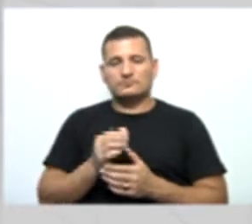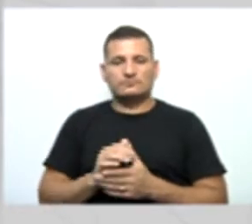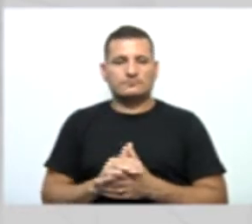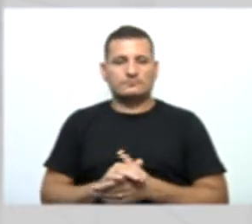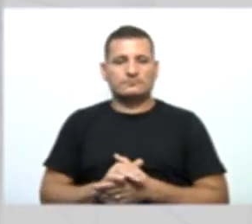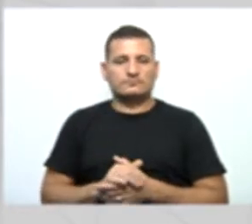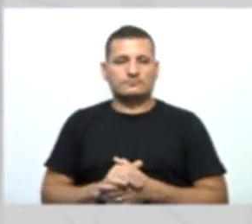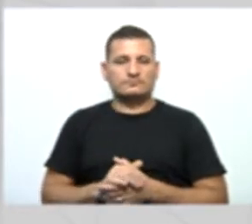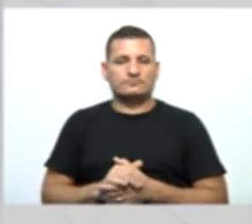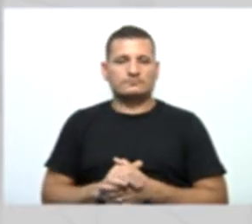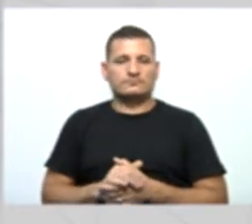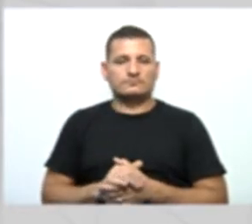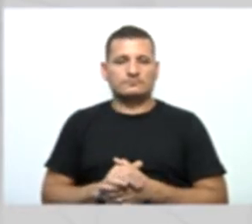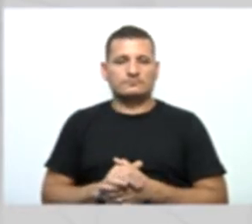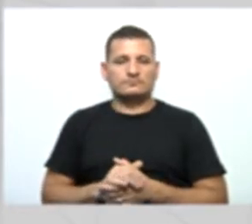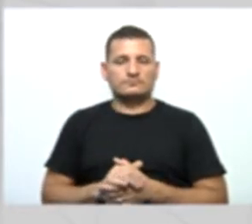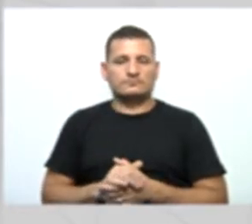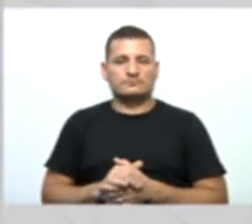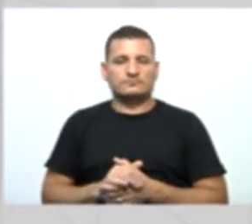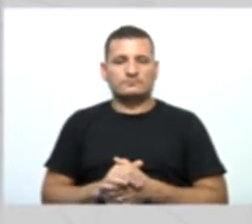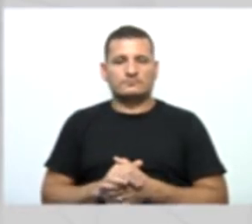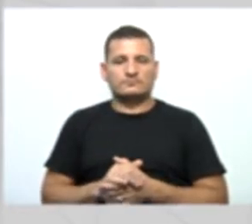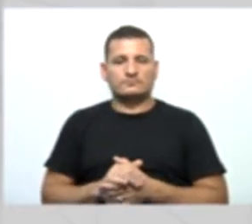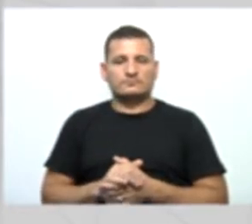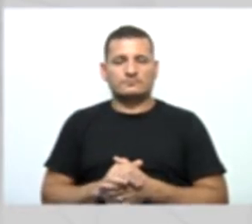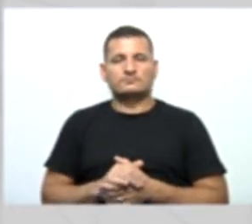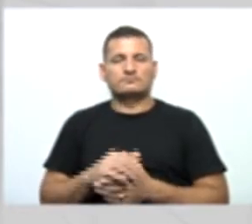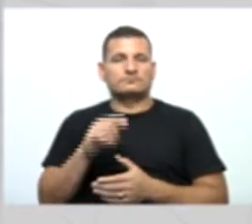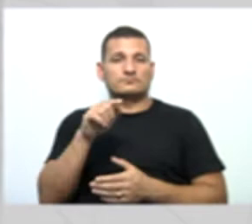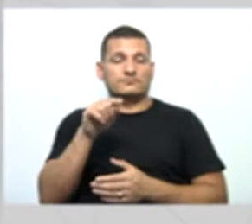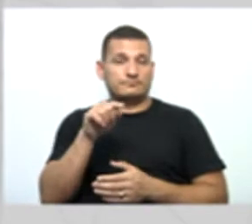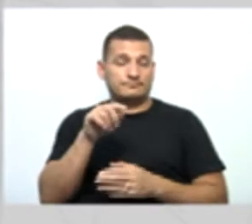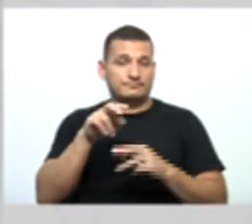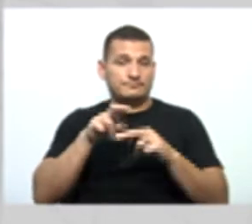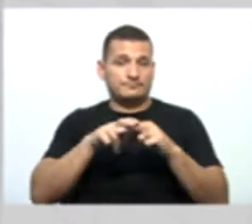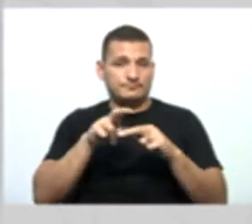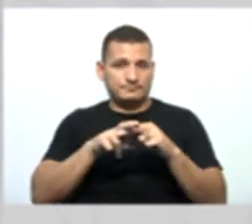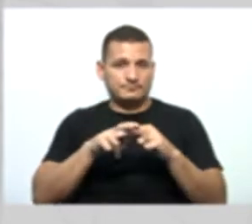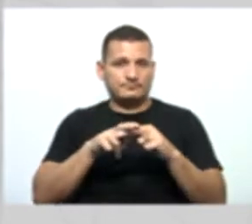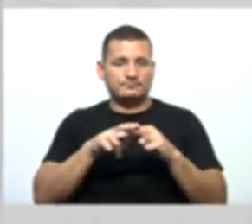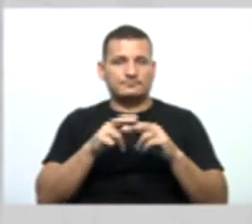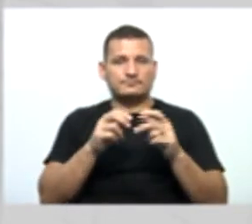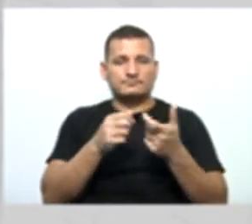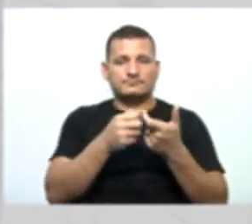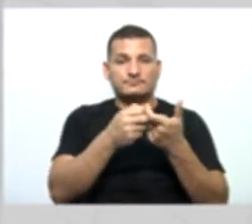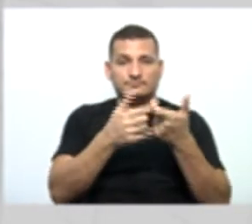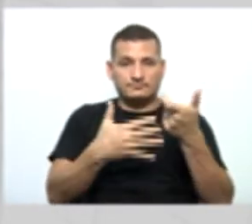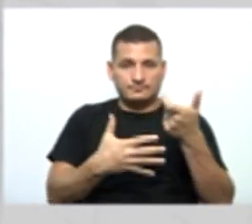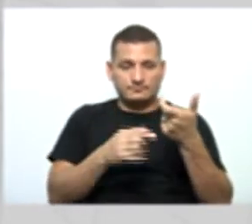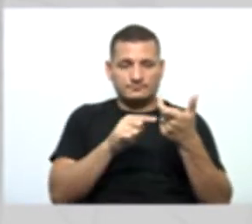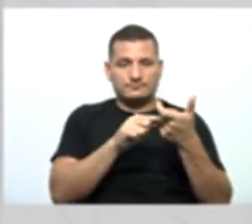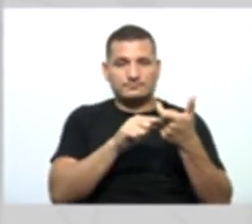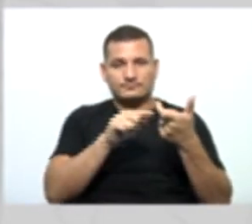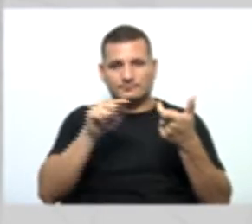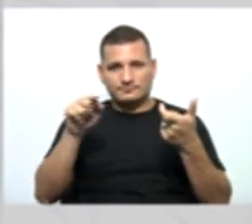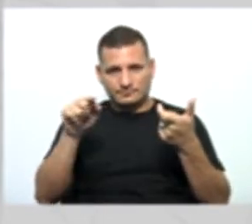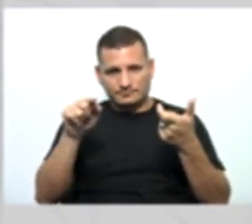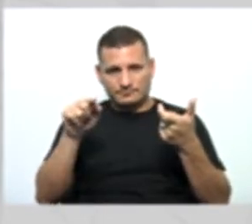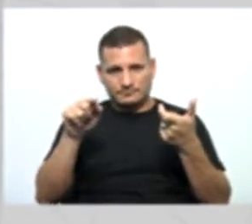inclinação dessa cadeira. Vou abreviar aqui. Beleza? Já criei uma cadeira a partir dessa descrição genérica. Vou criar mais